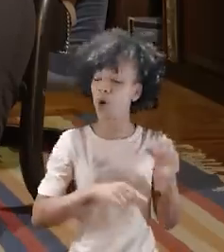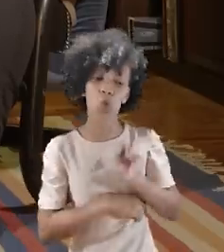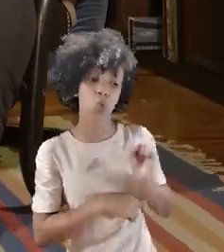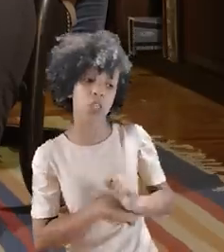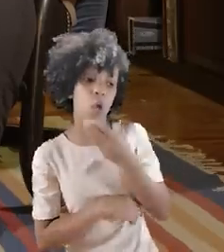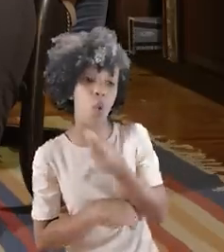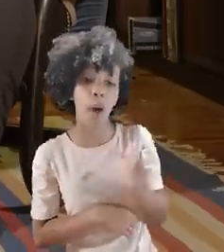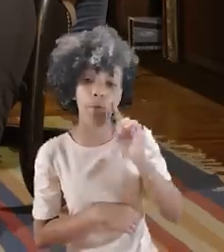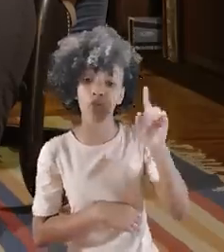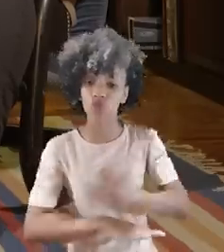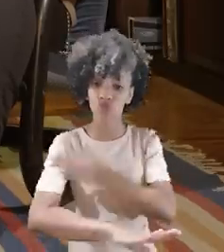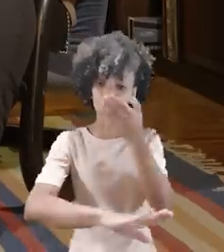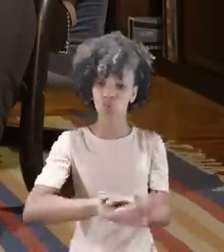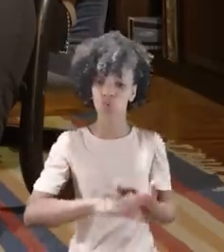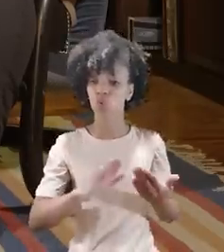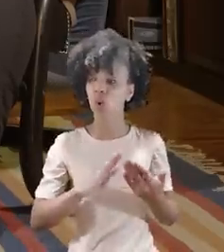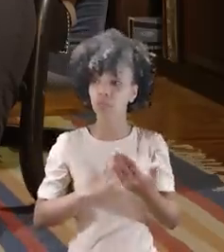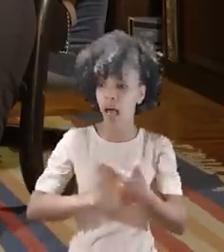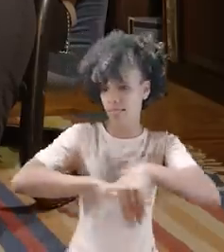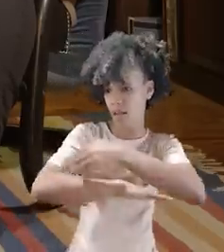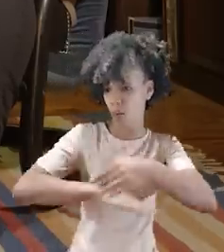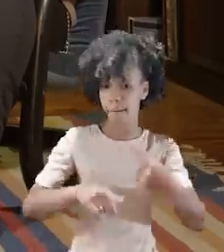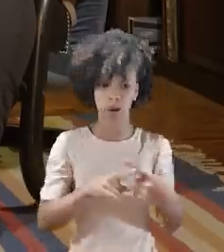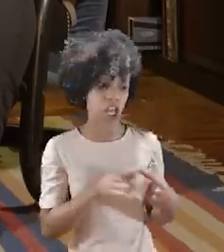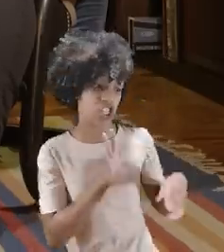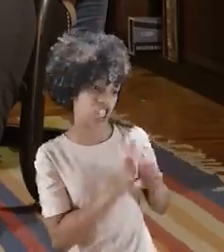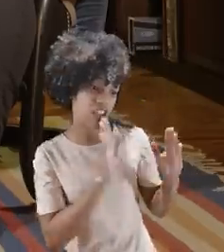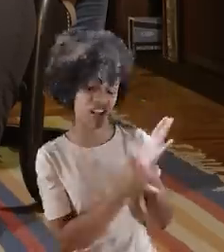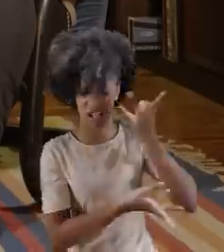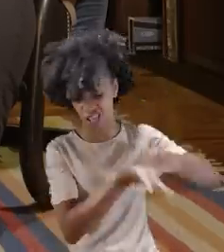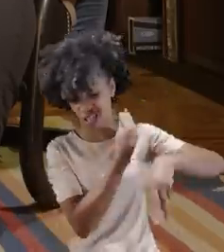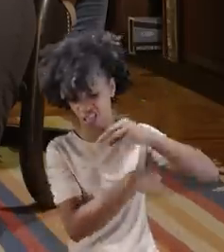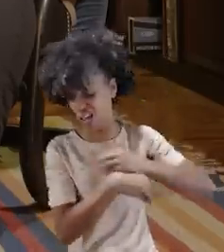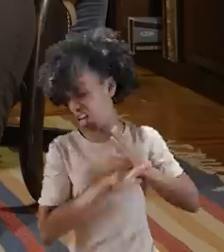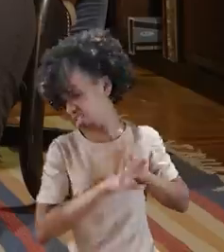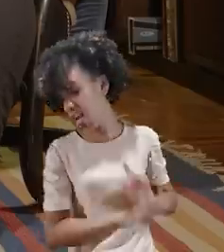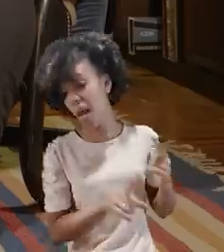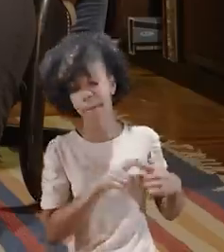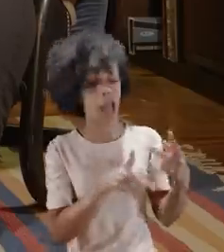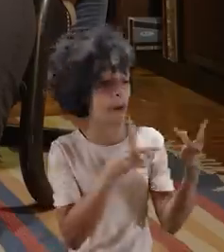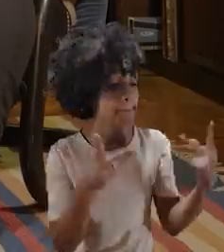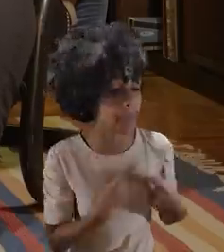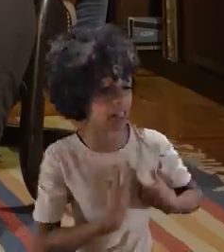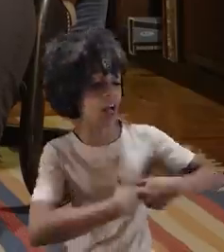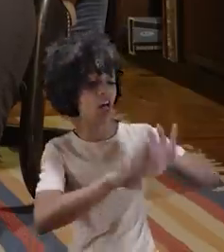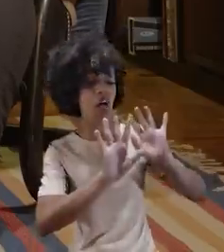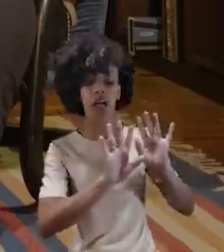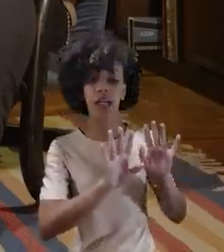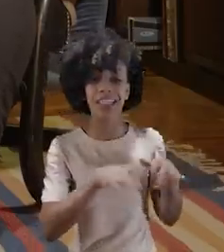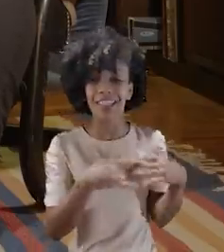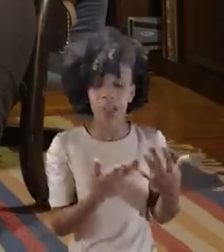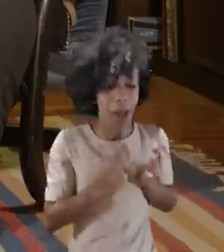solteiro homem tem que eu tinha inteiro fora porque ele chega em casa Amazonas mano que não quer voltar para casa que a pizza jogada